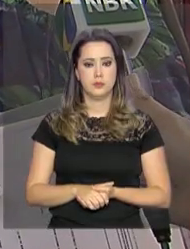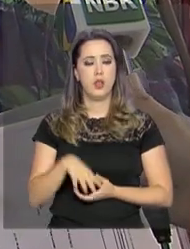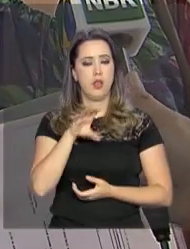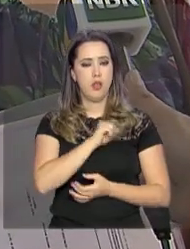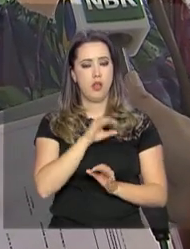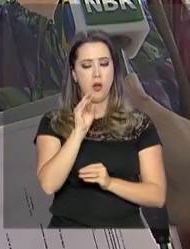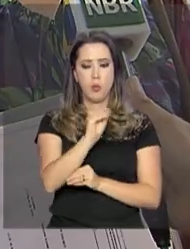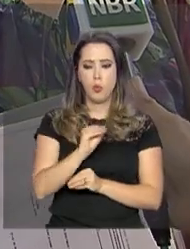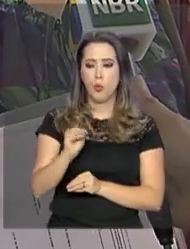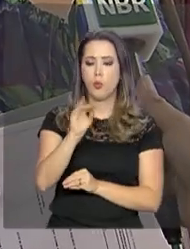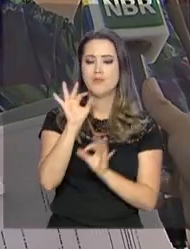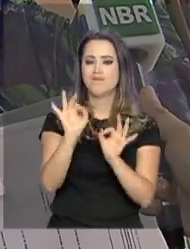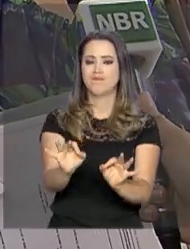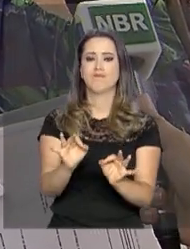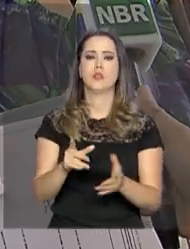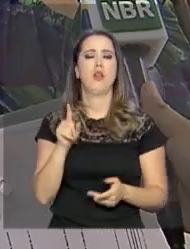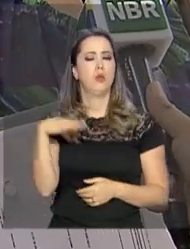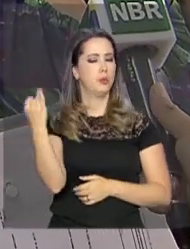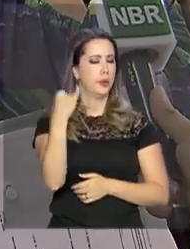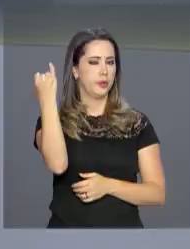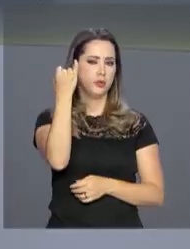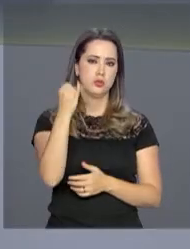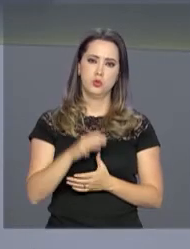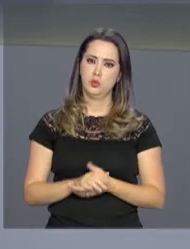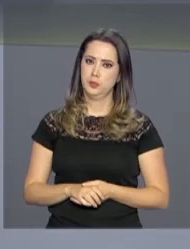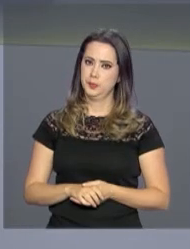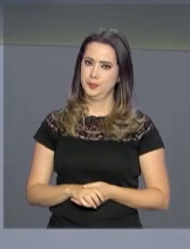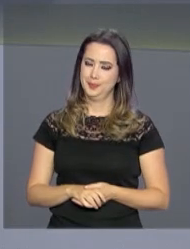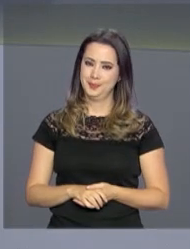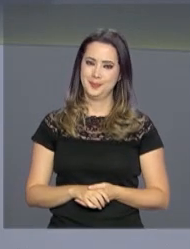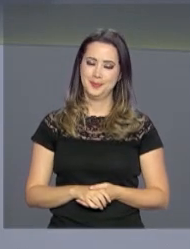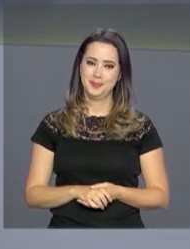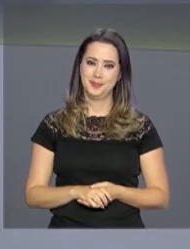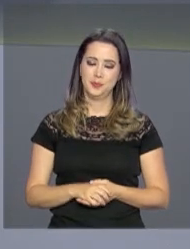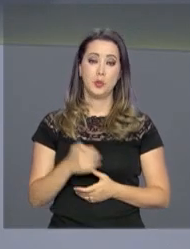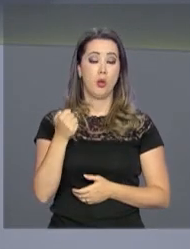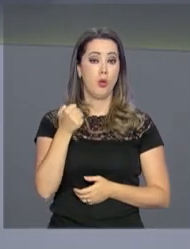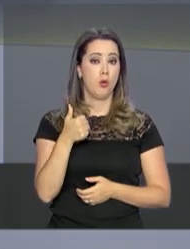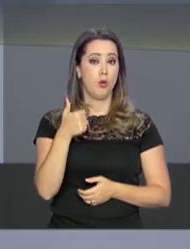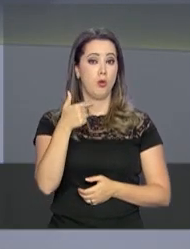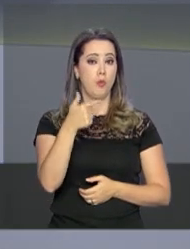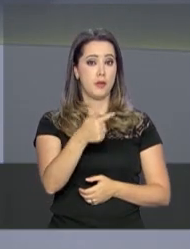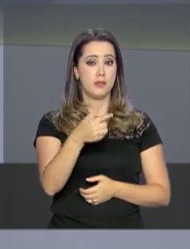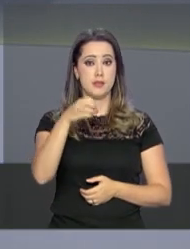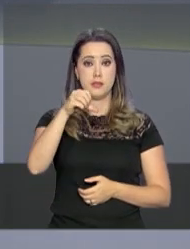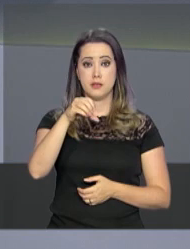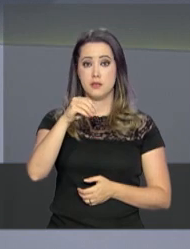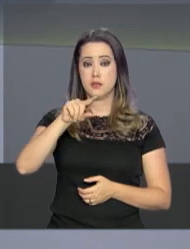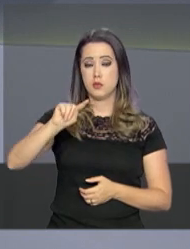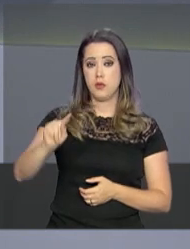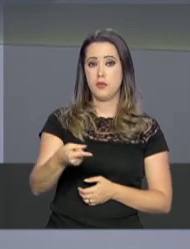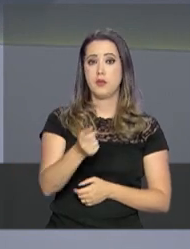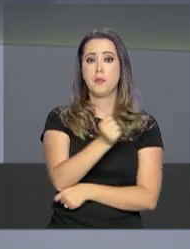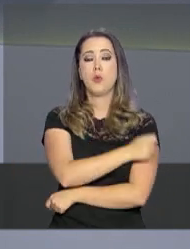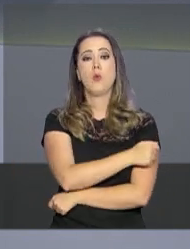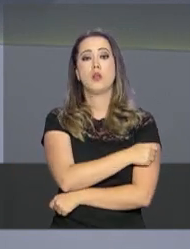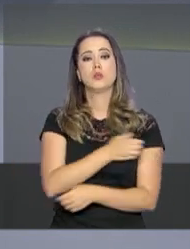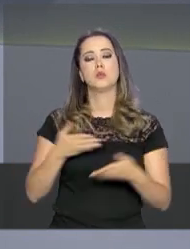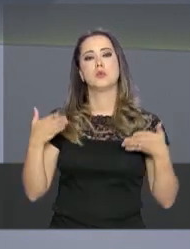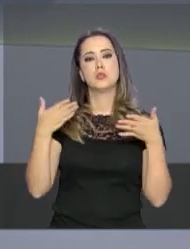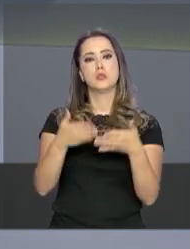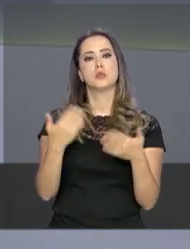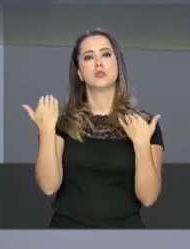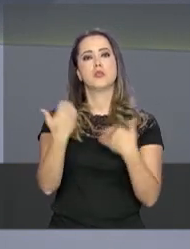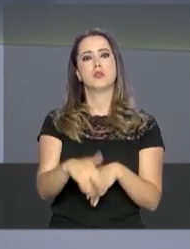de verdade é fundamental quase 790 mil estudantes participaram da prova